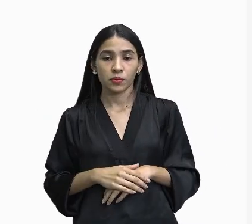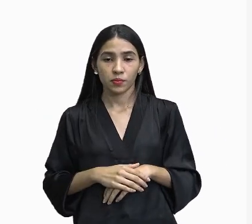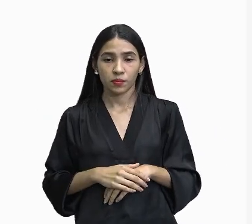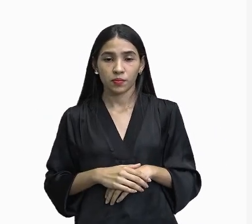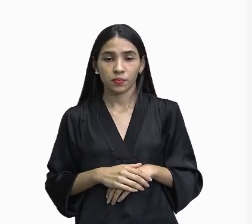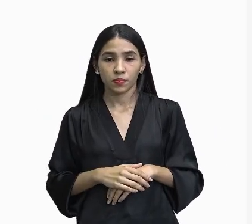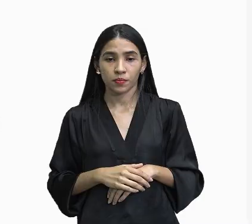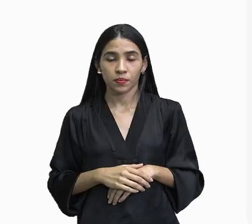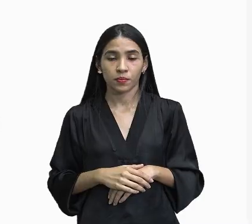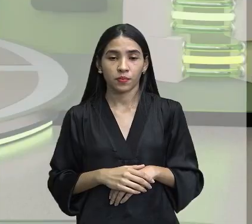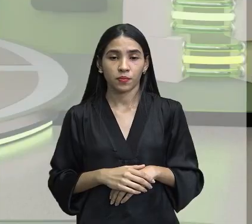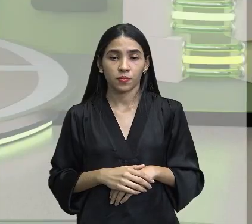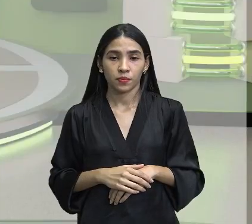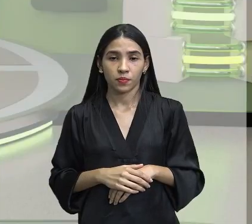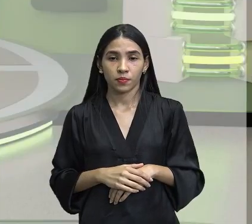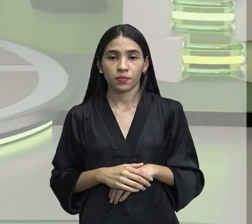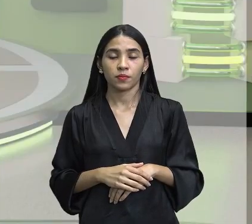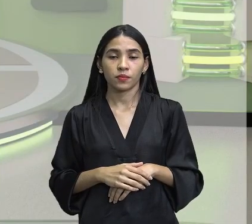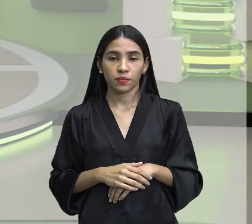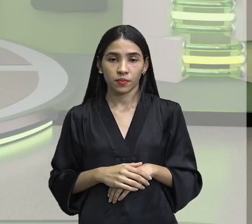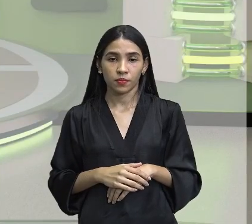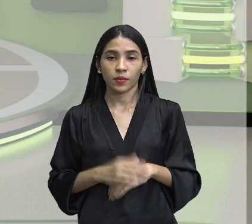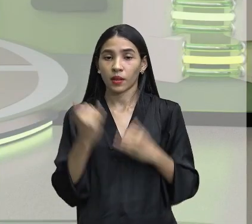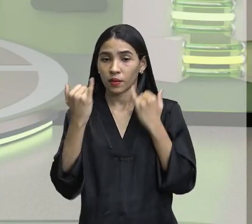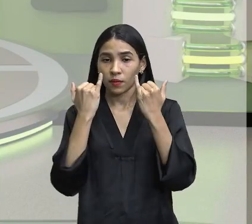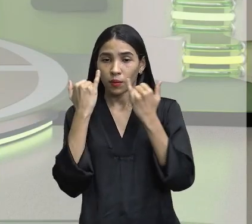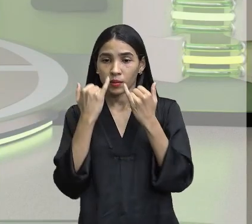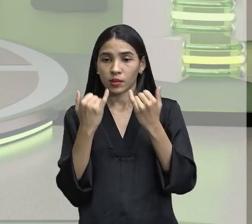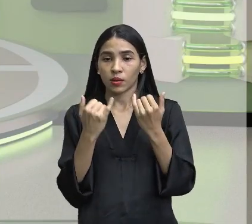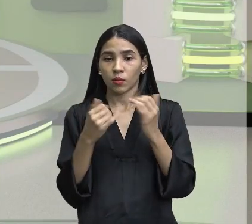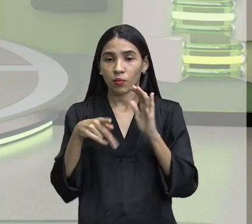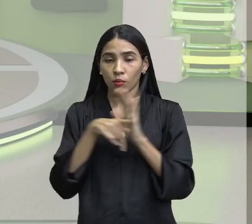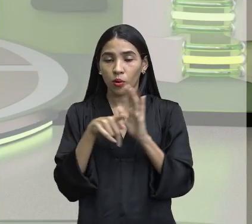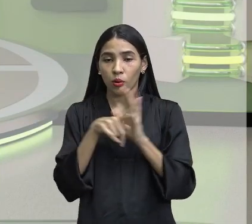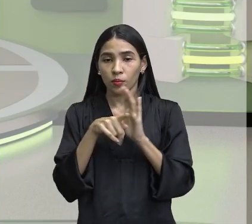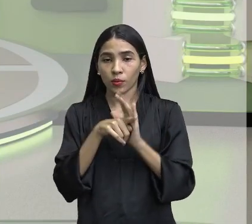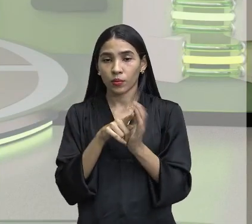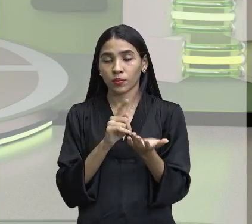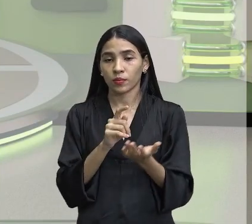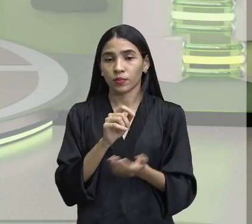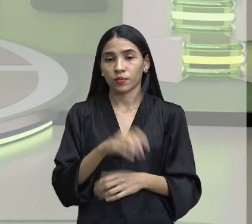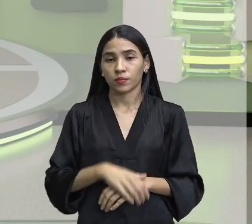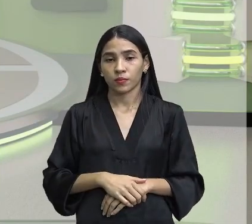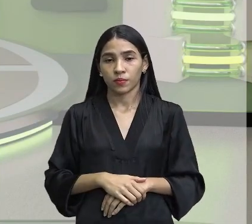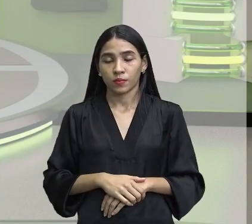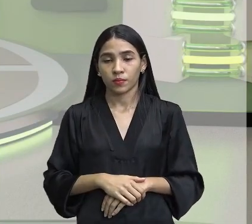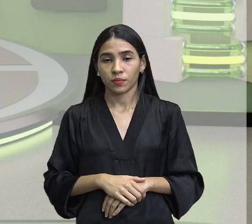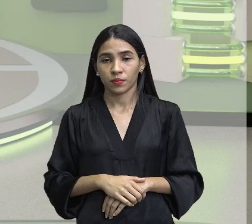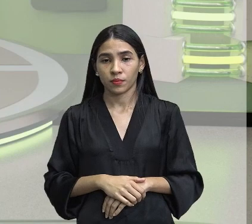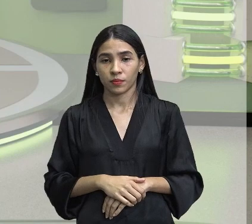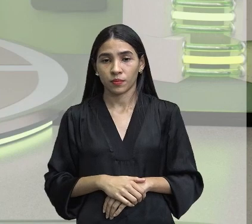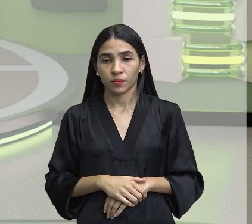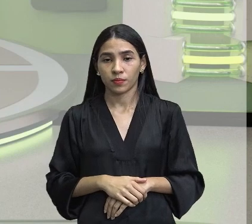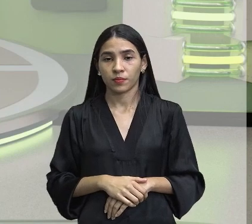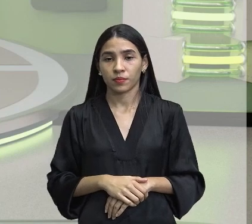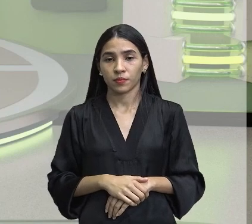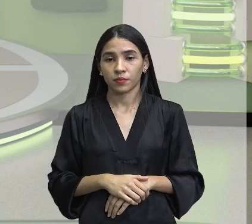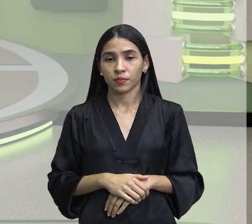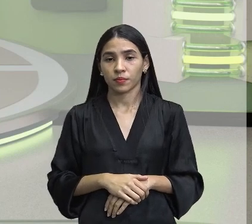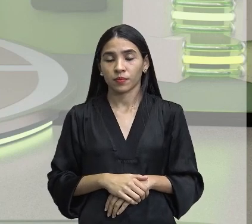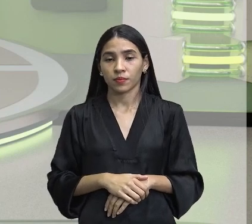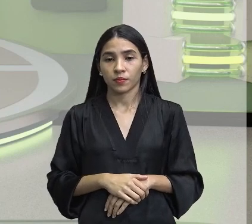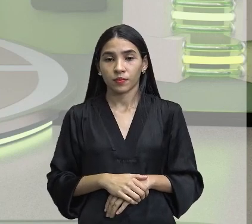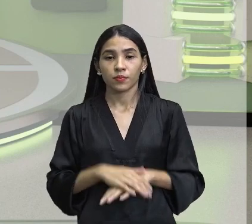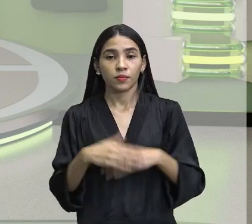quanto alérgicos. Isso aí são informações do Ministério da Saúde, são fontes do Ministério da Saúde. Hoje